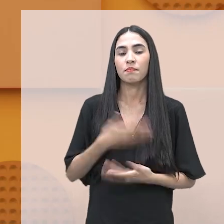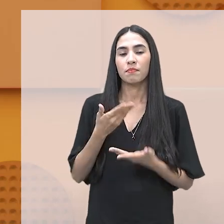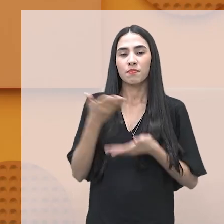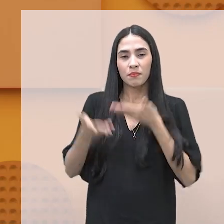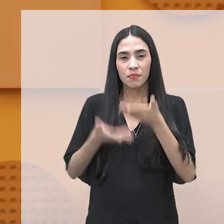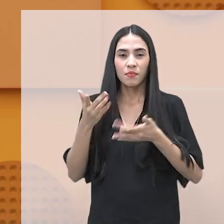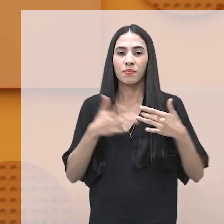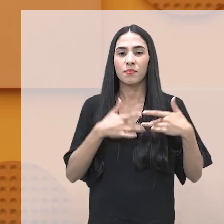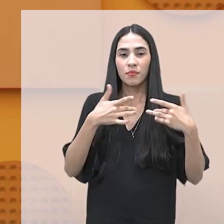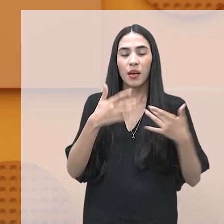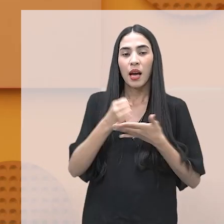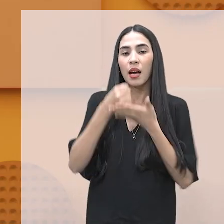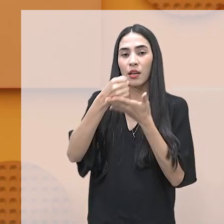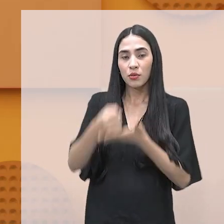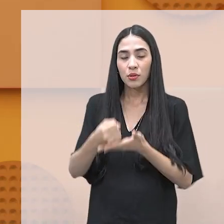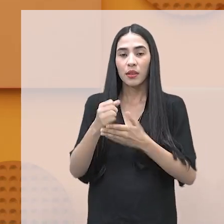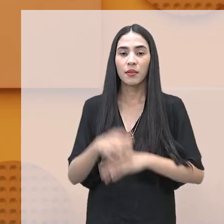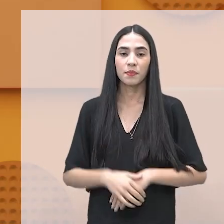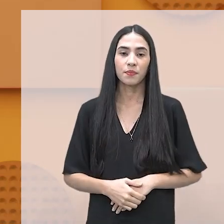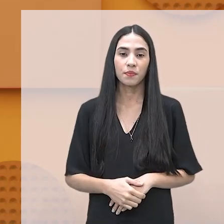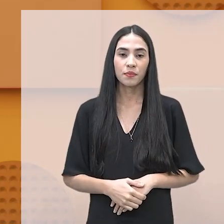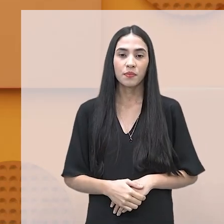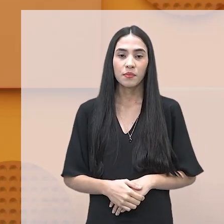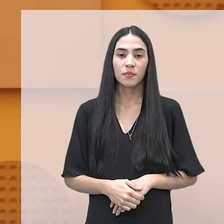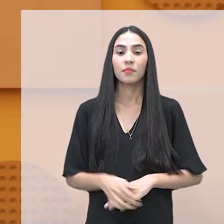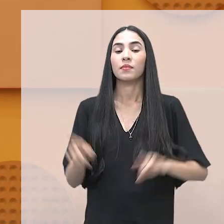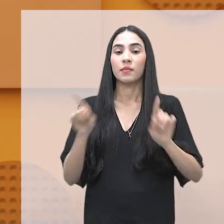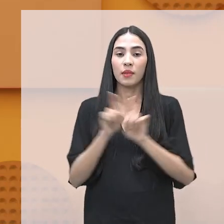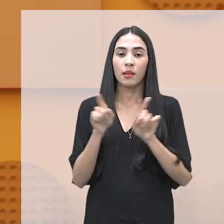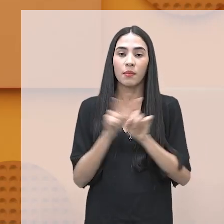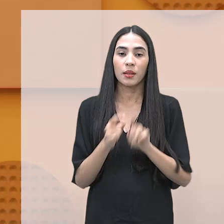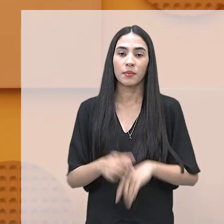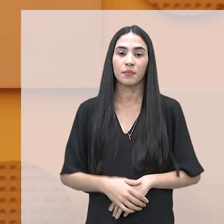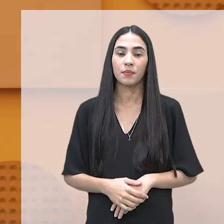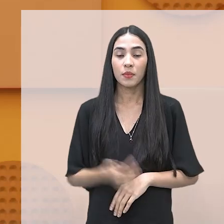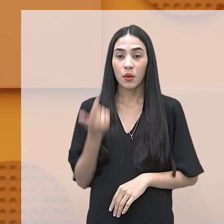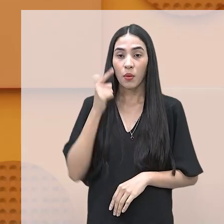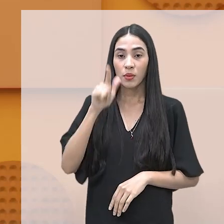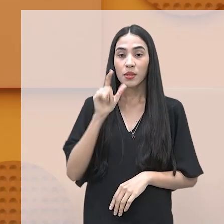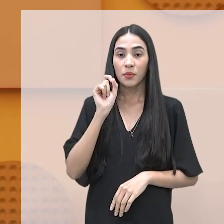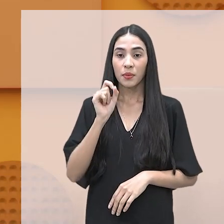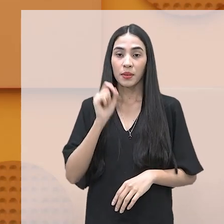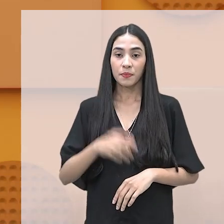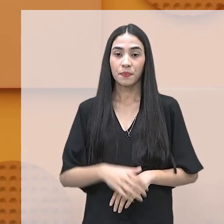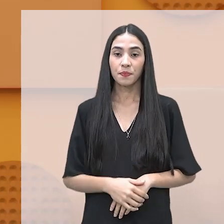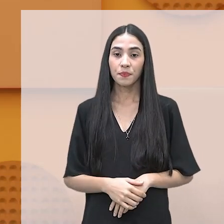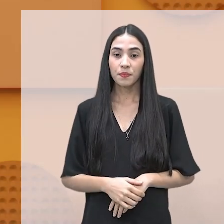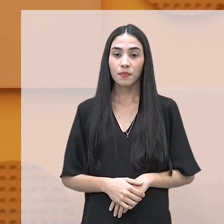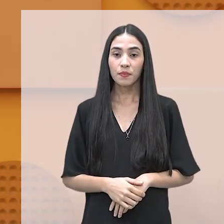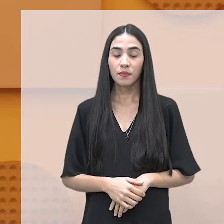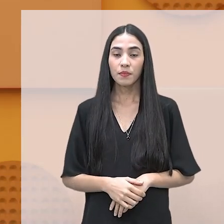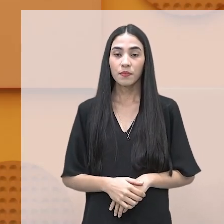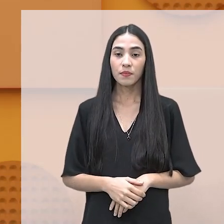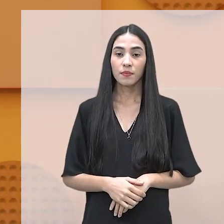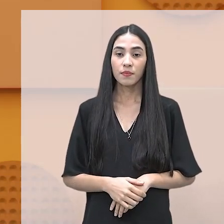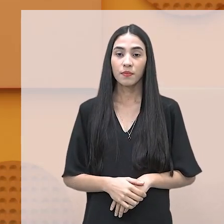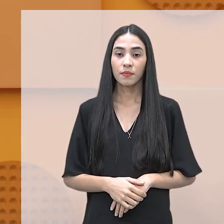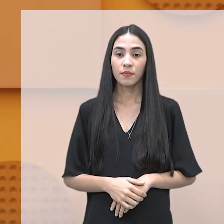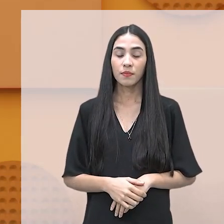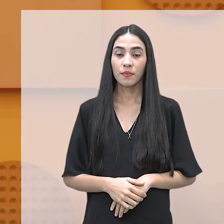mútua. Ajudavam-se mutuamente e, dessa forma, conseguiam levar a cabo a